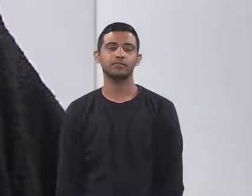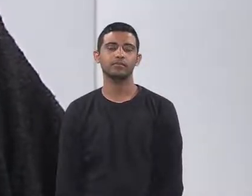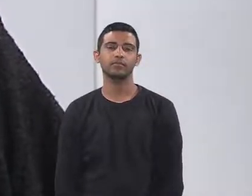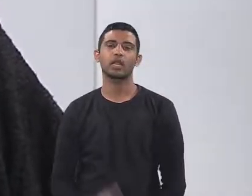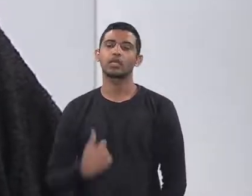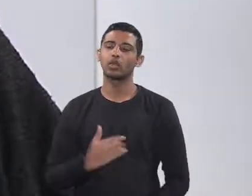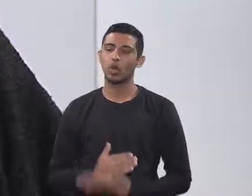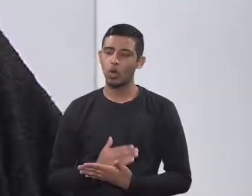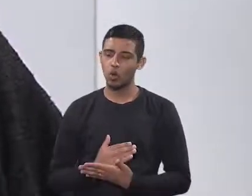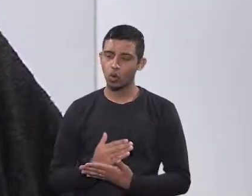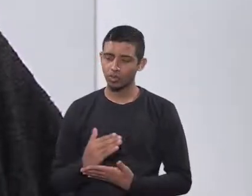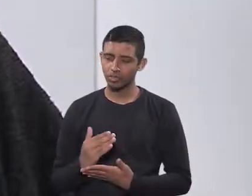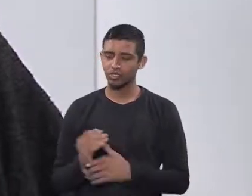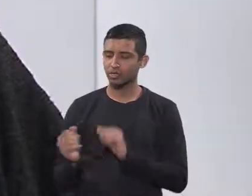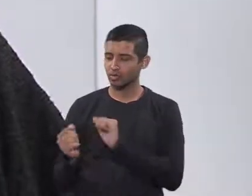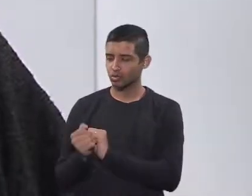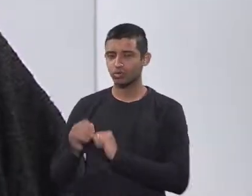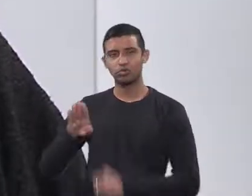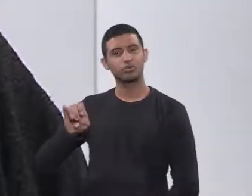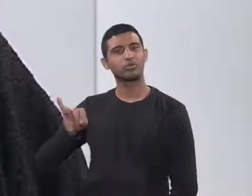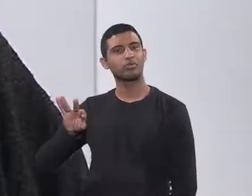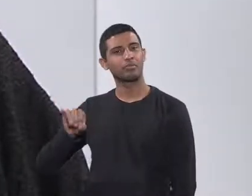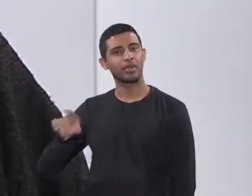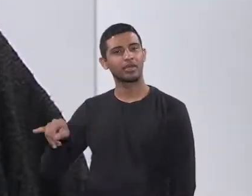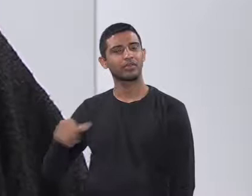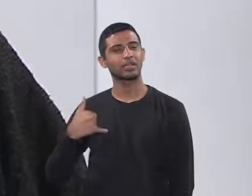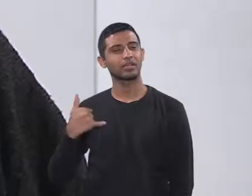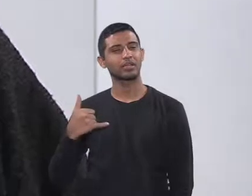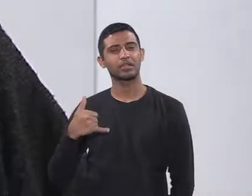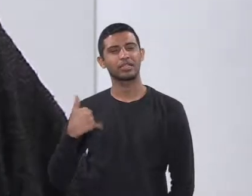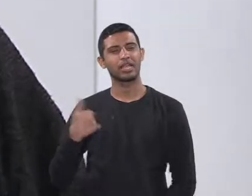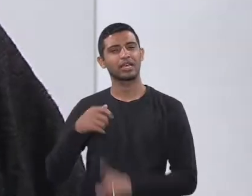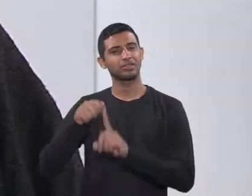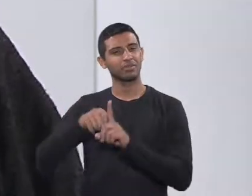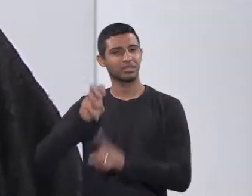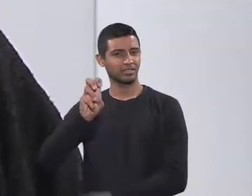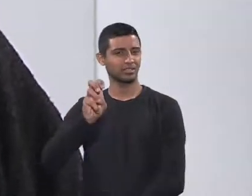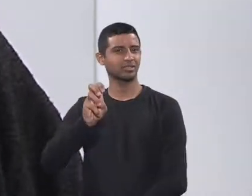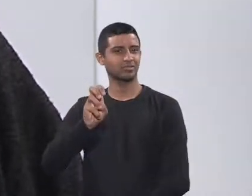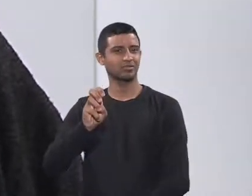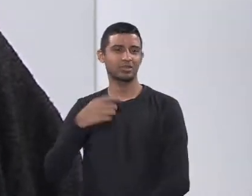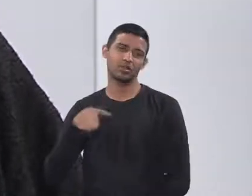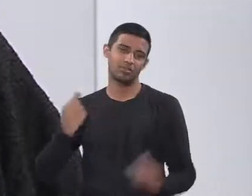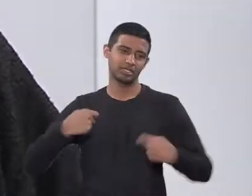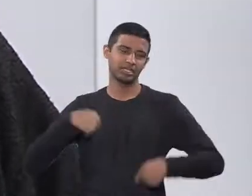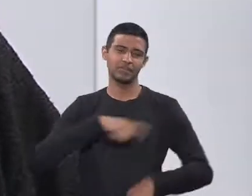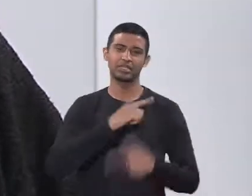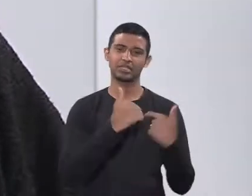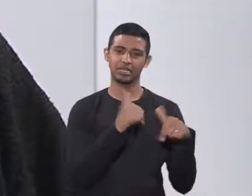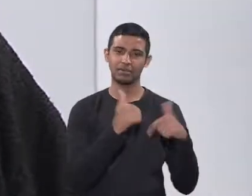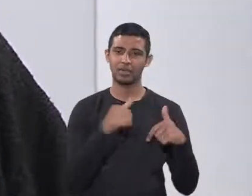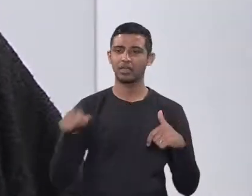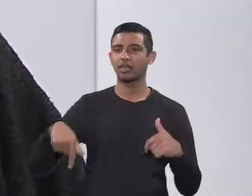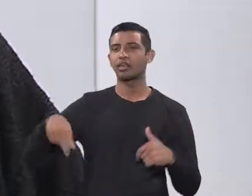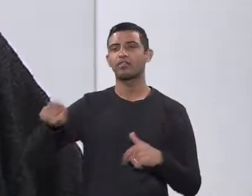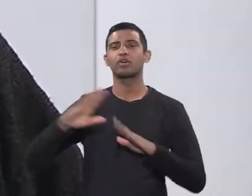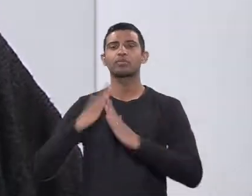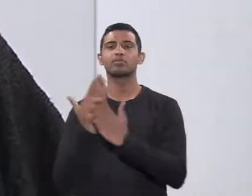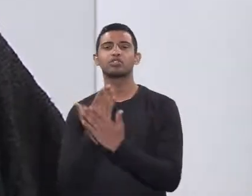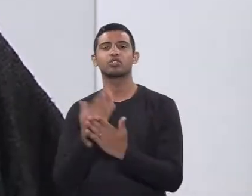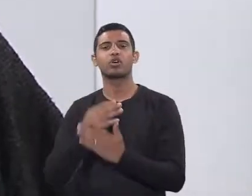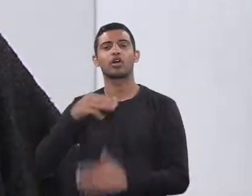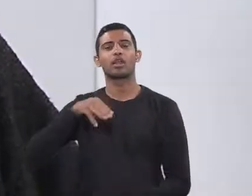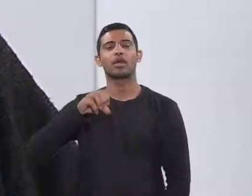fazer atendimentos com o Beto com 5 meses. Eu precisava trabalhar e ele foi para uma escola montessoriana. Foi